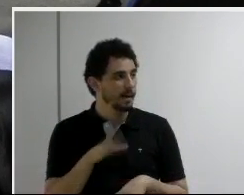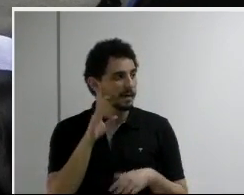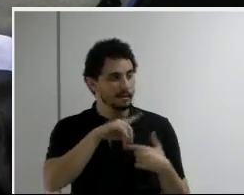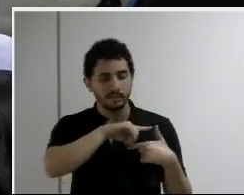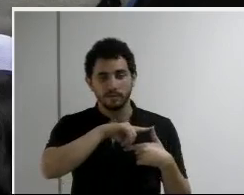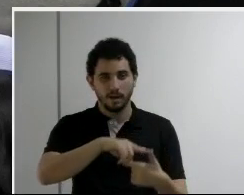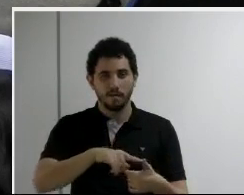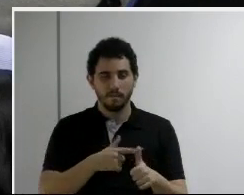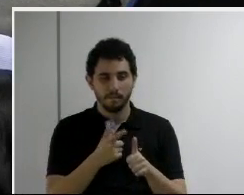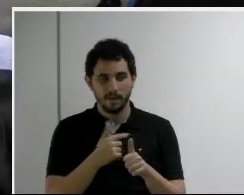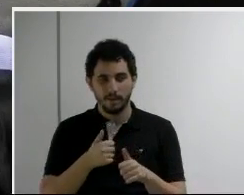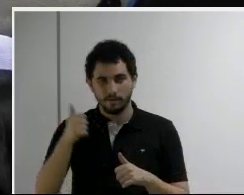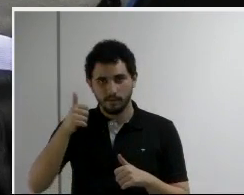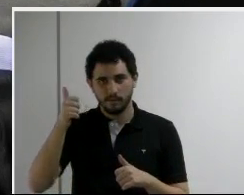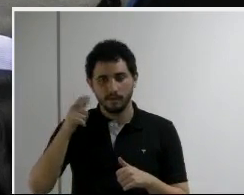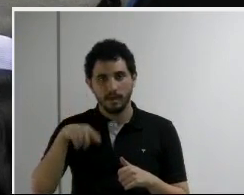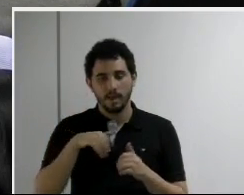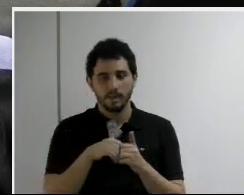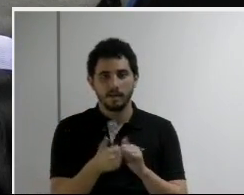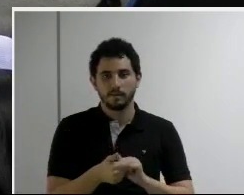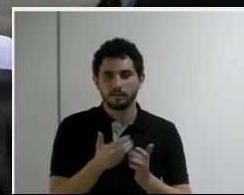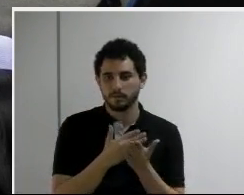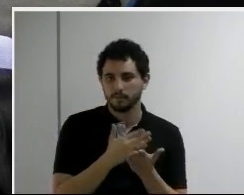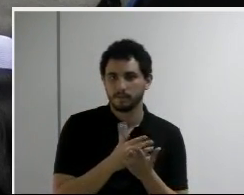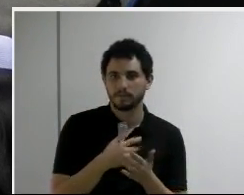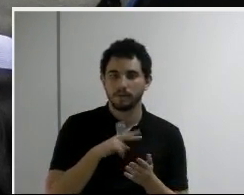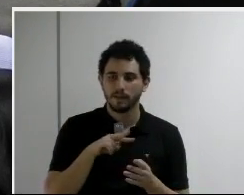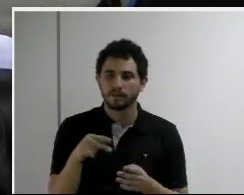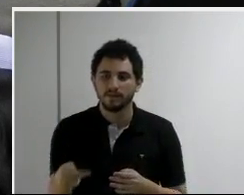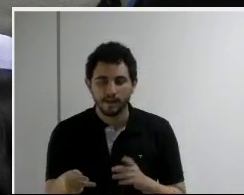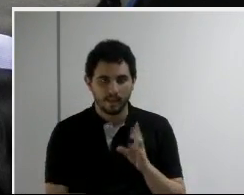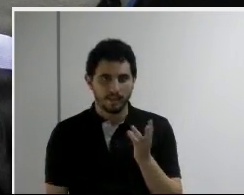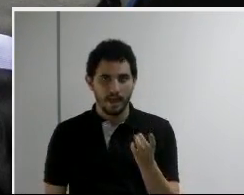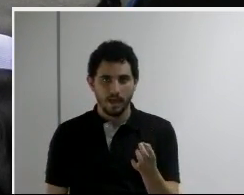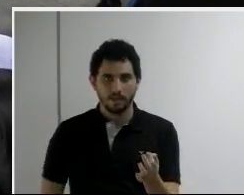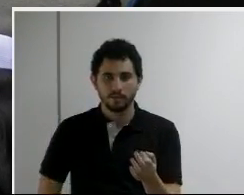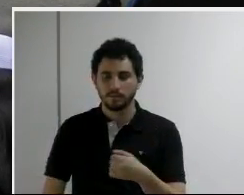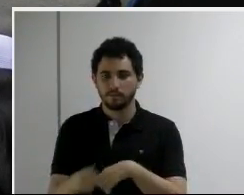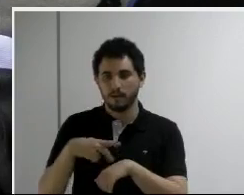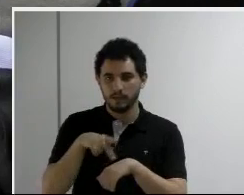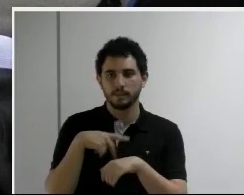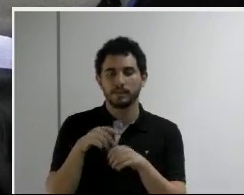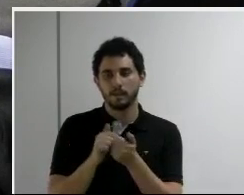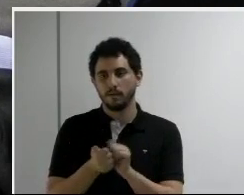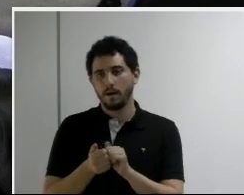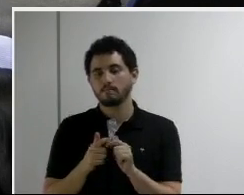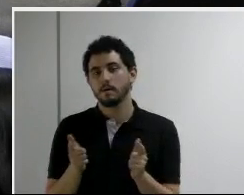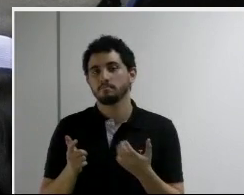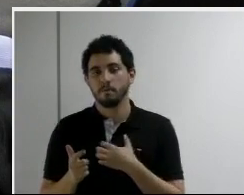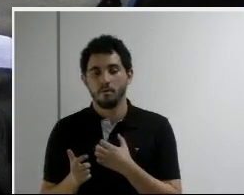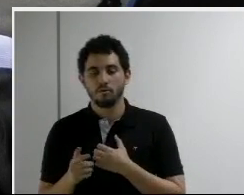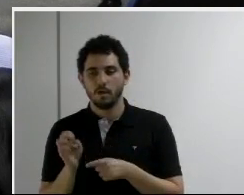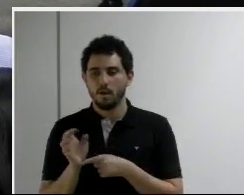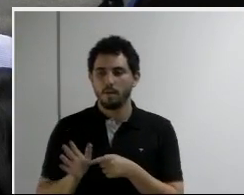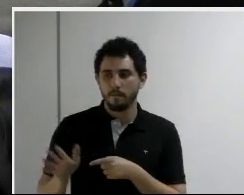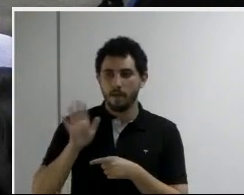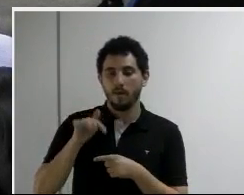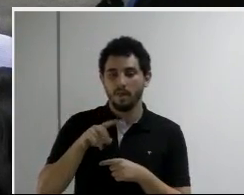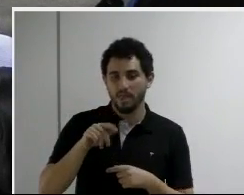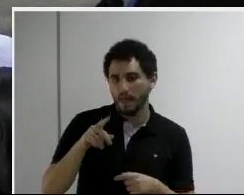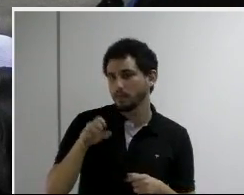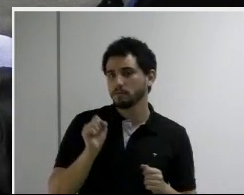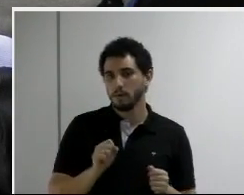que é o primeiro que está lá indicado, é o mecanismo da adequação, né? Eu posso transferir dados para países adequados. Do mesmo modo, segundo o parâmetro europeu, dados podem vir